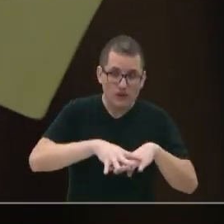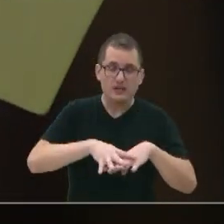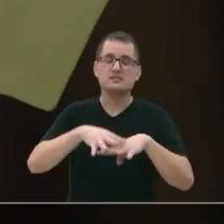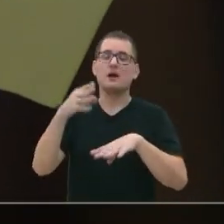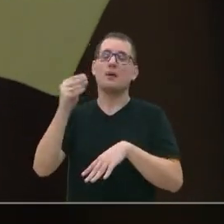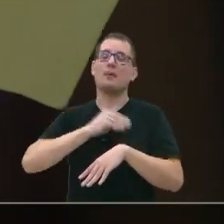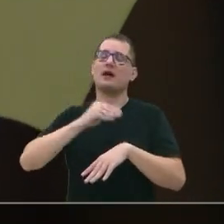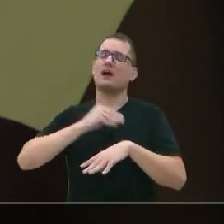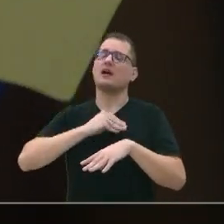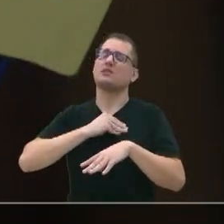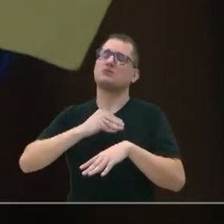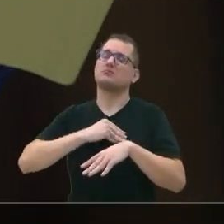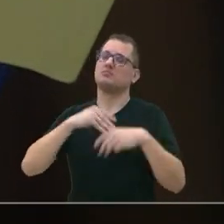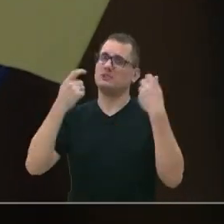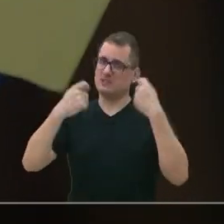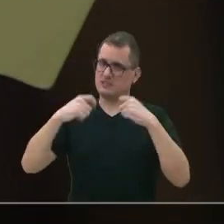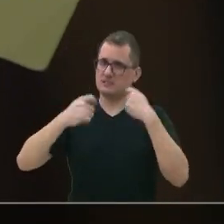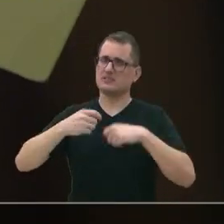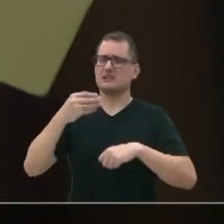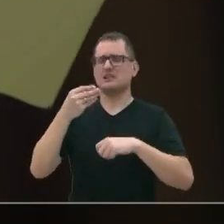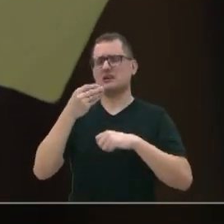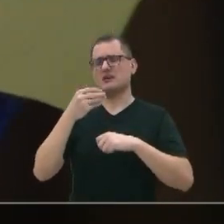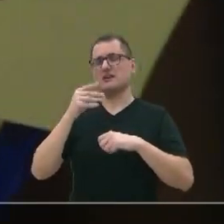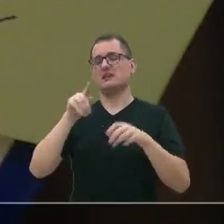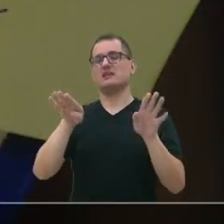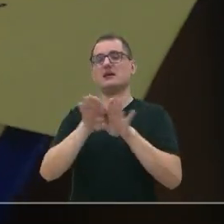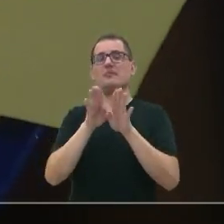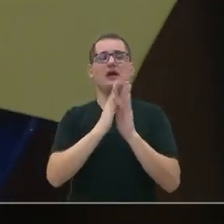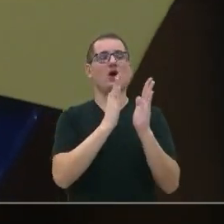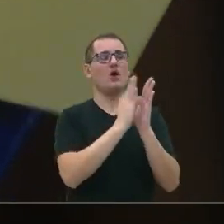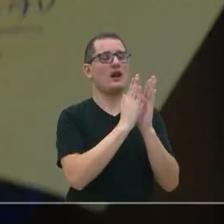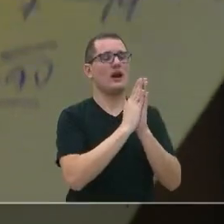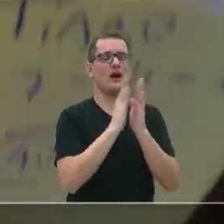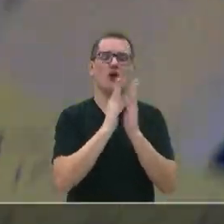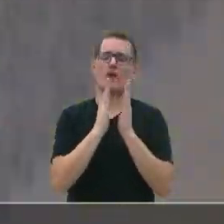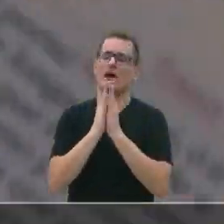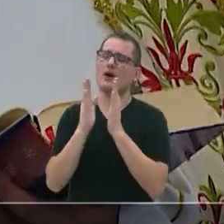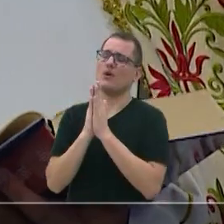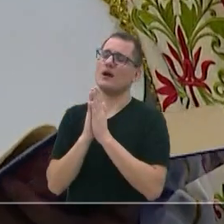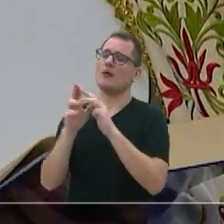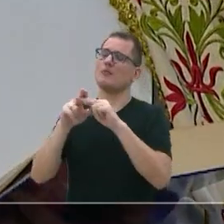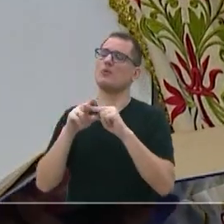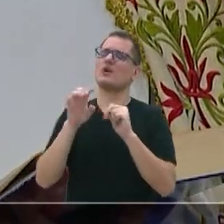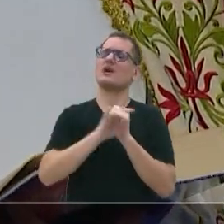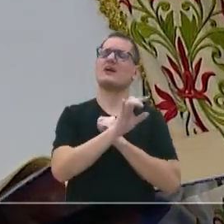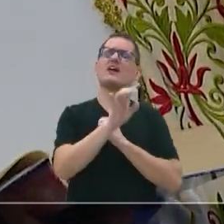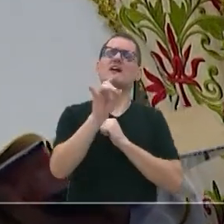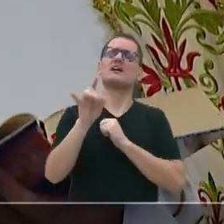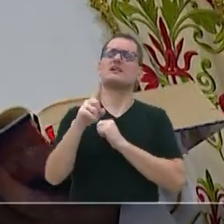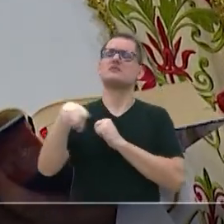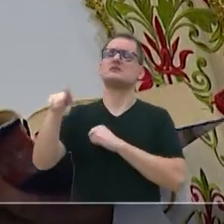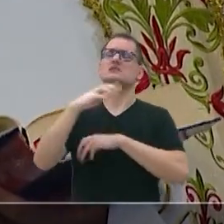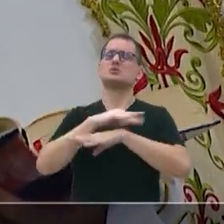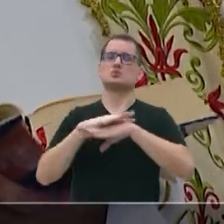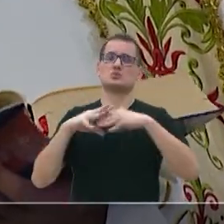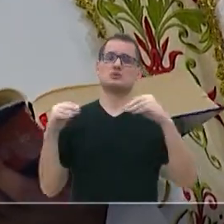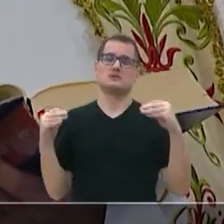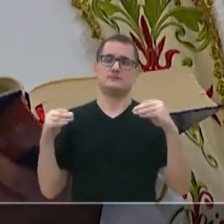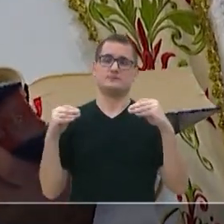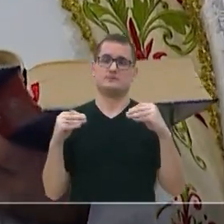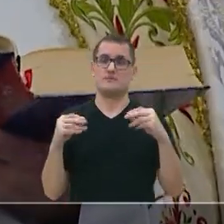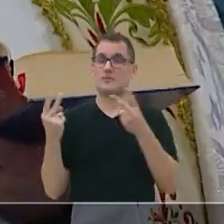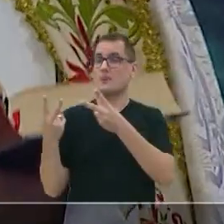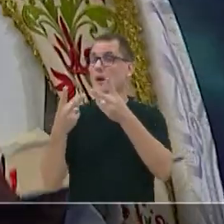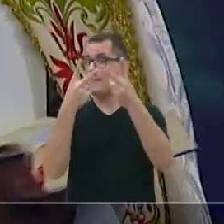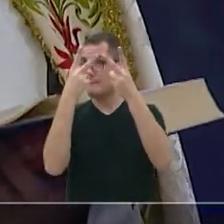vossos pecados e orai uns pelos outros para serdes curados.